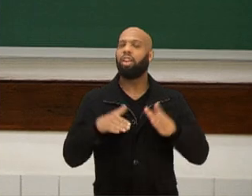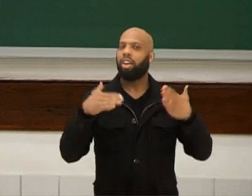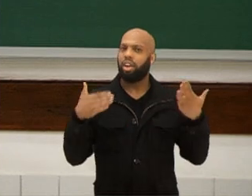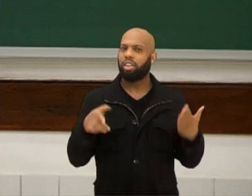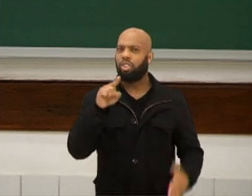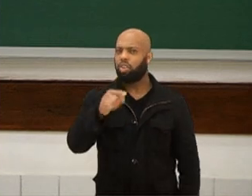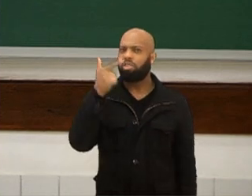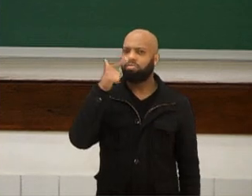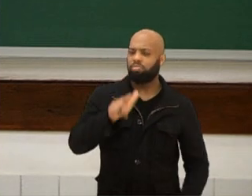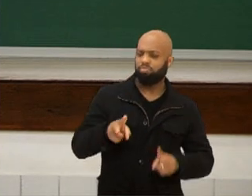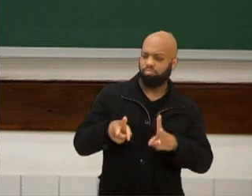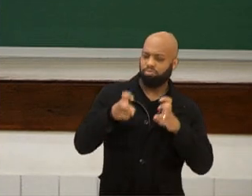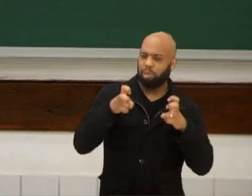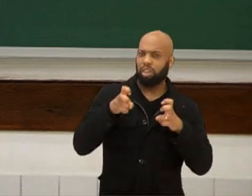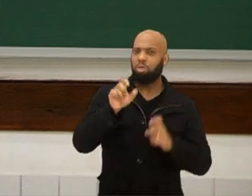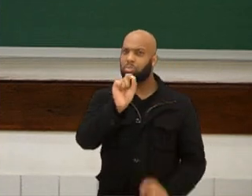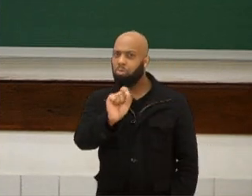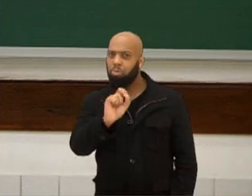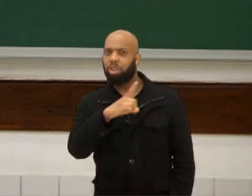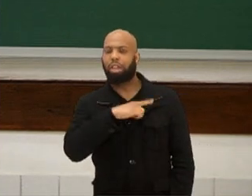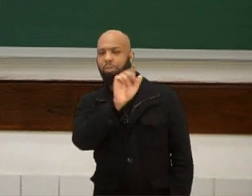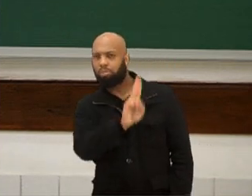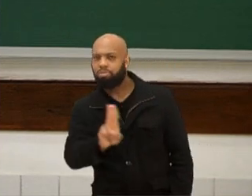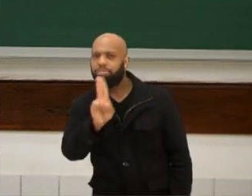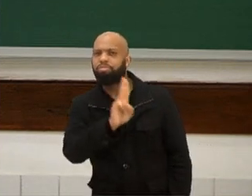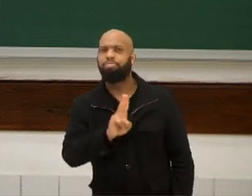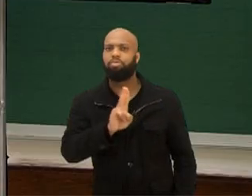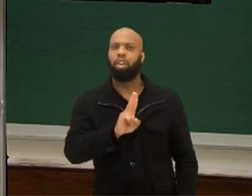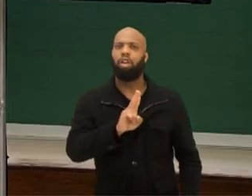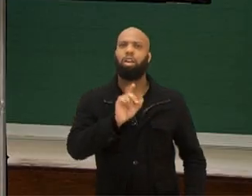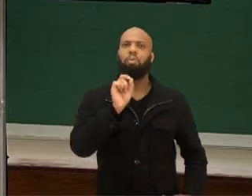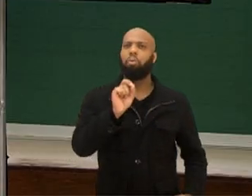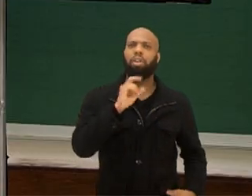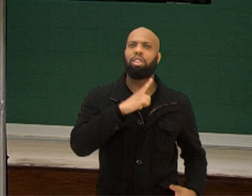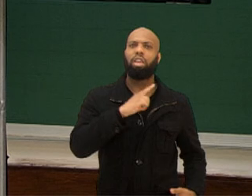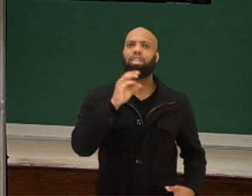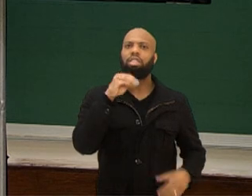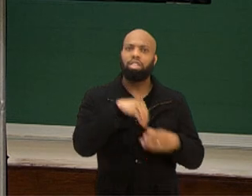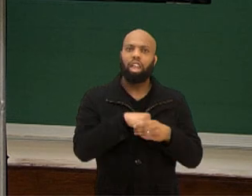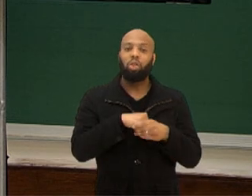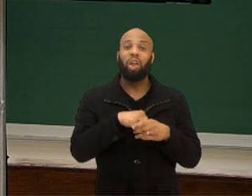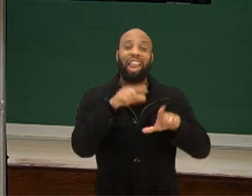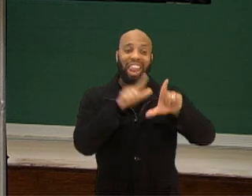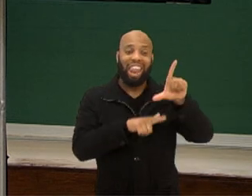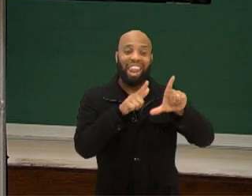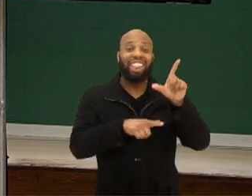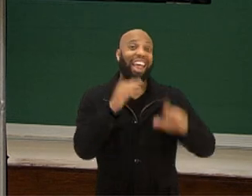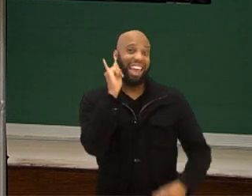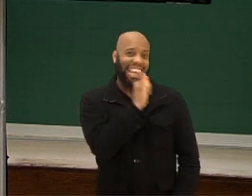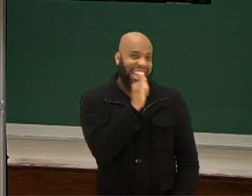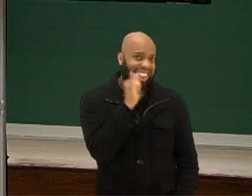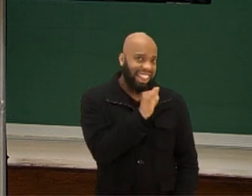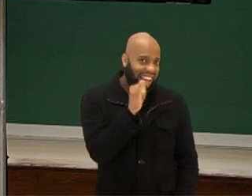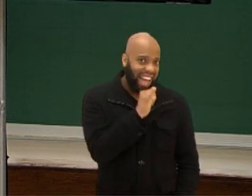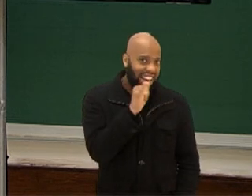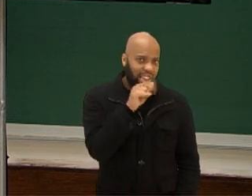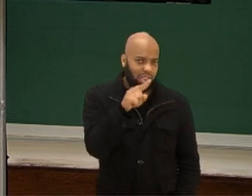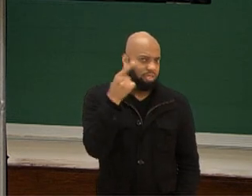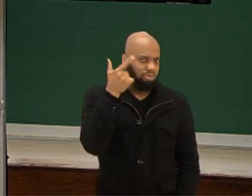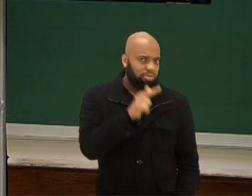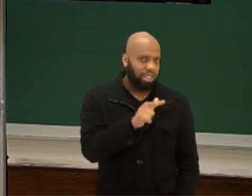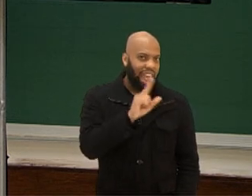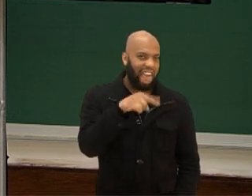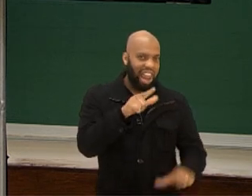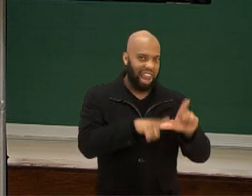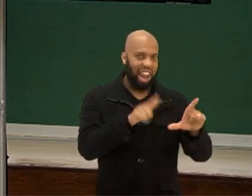Então, conseguiram perceber esse recurso ali utilizado, esse recurso que foi utilizado, o itálico? Conseguiram explicar em cada uma